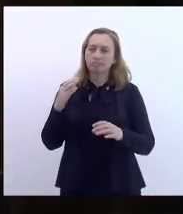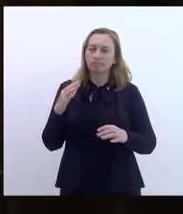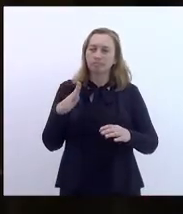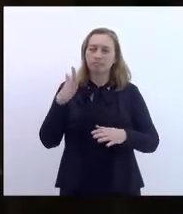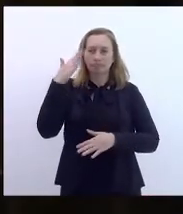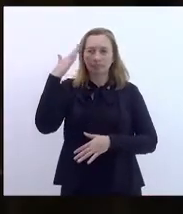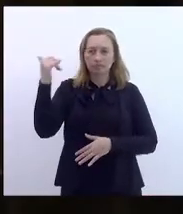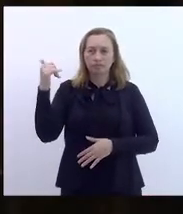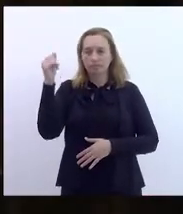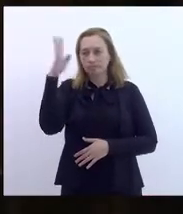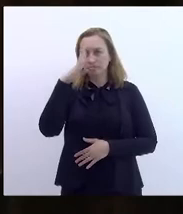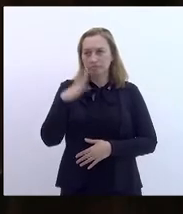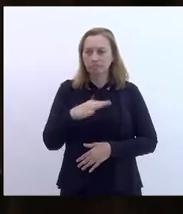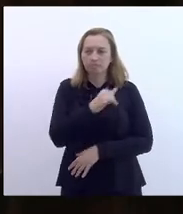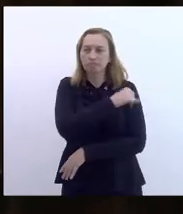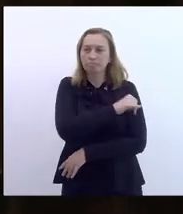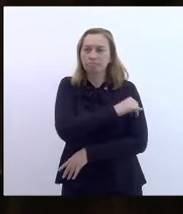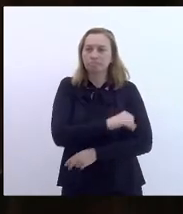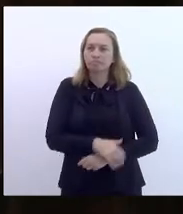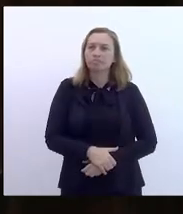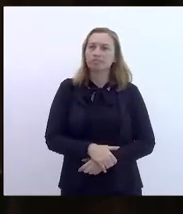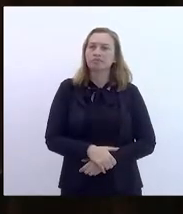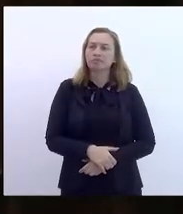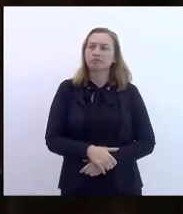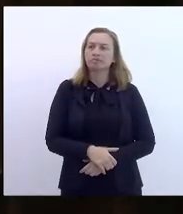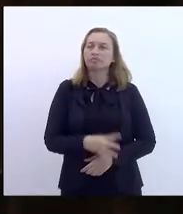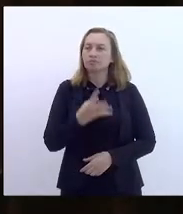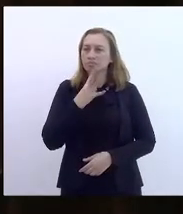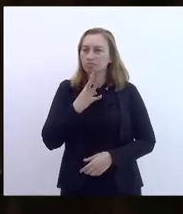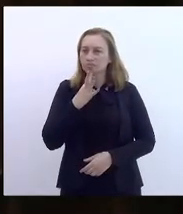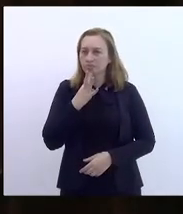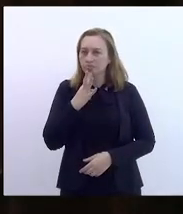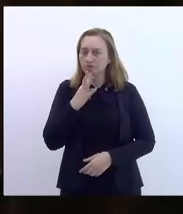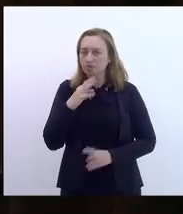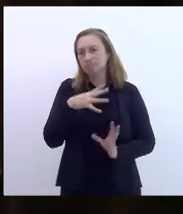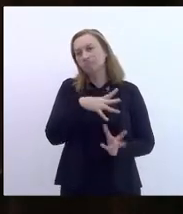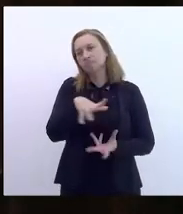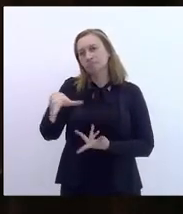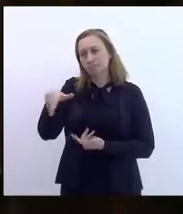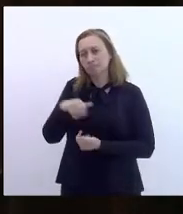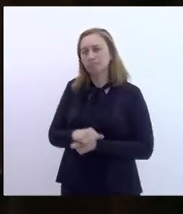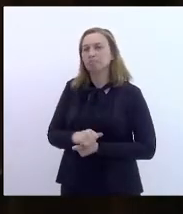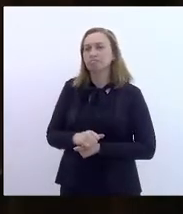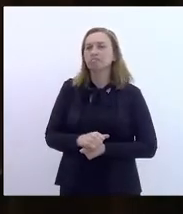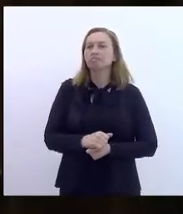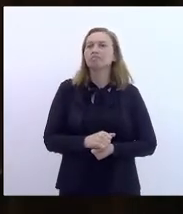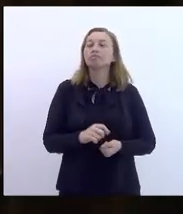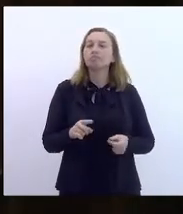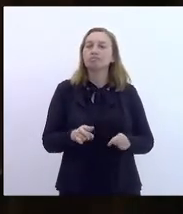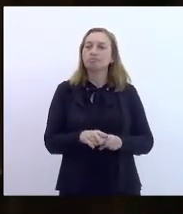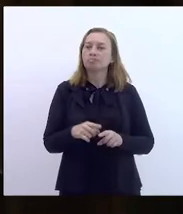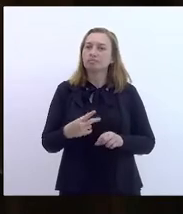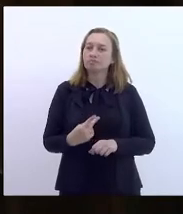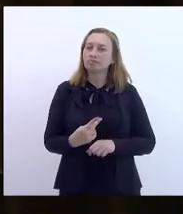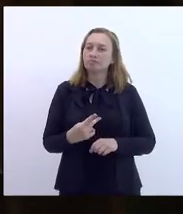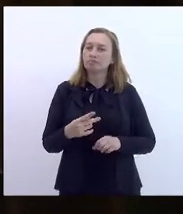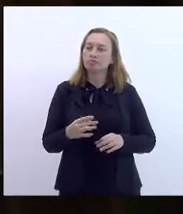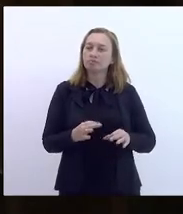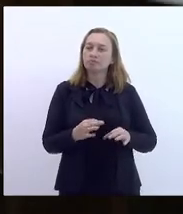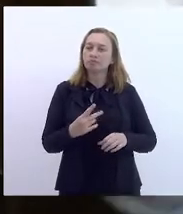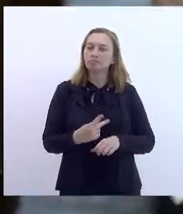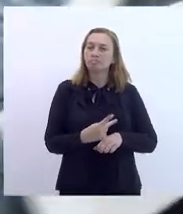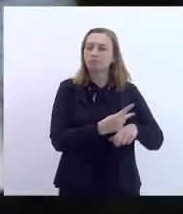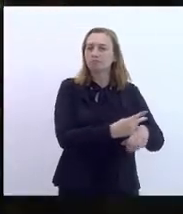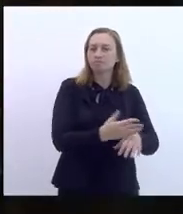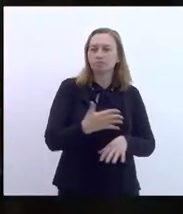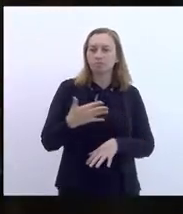Janeiro do Brasil e muito conceituado reconhecido no mundo inclusive ganhou o projeto de